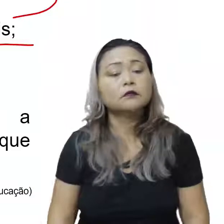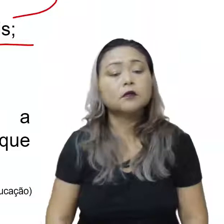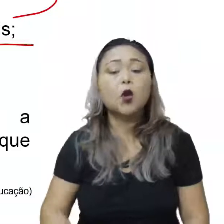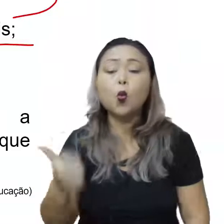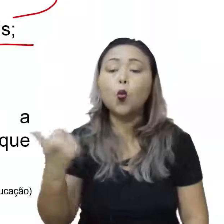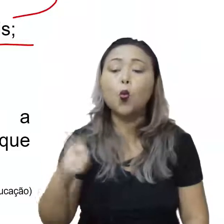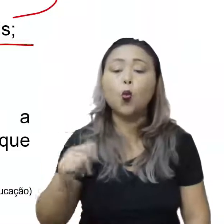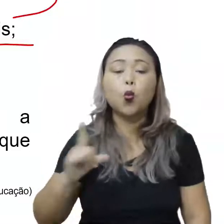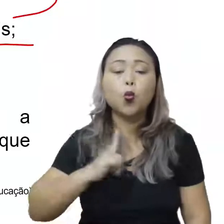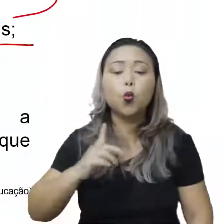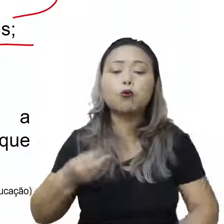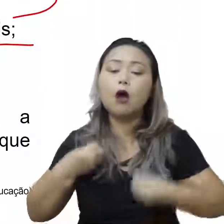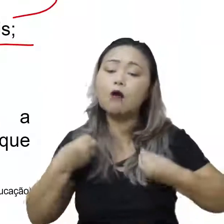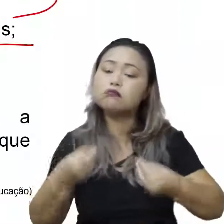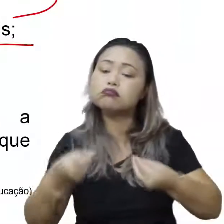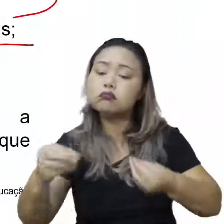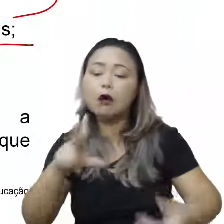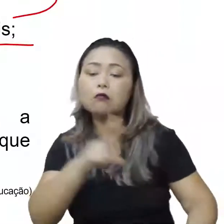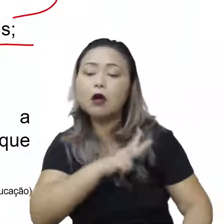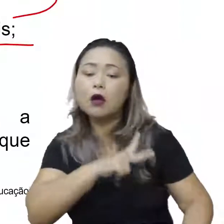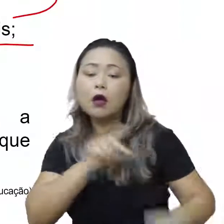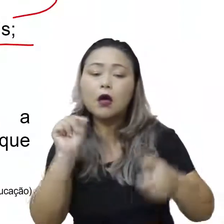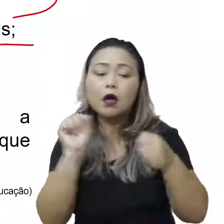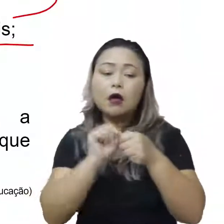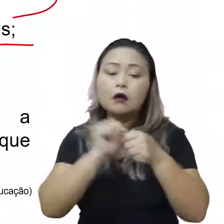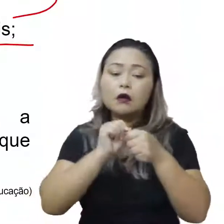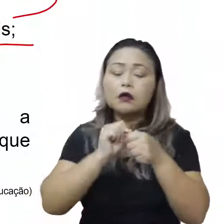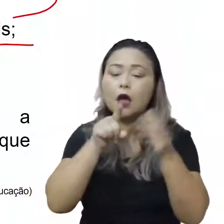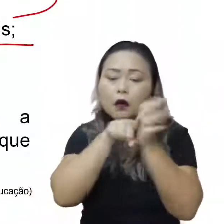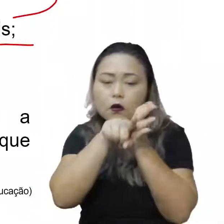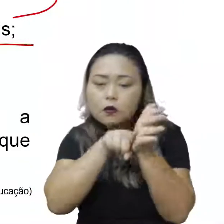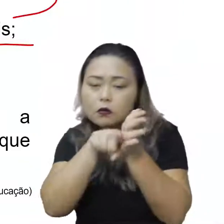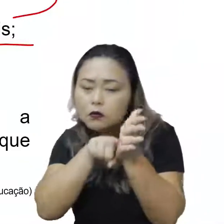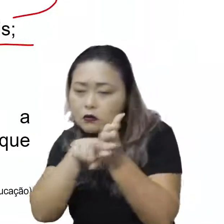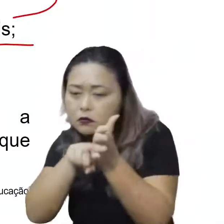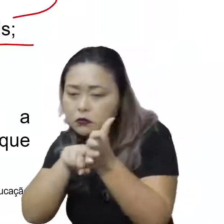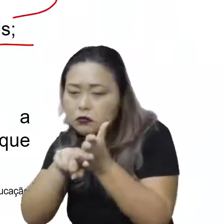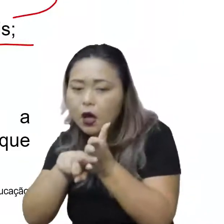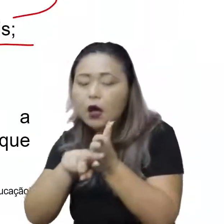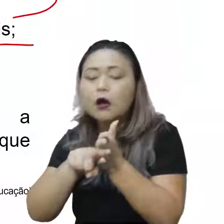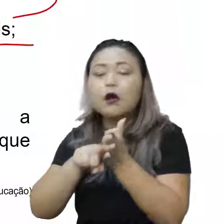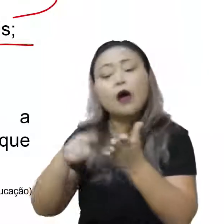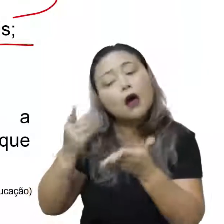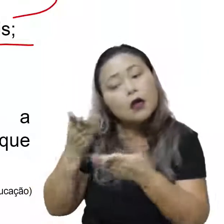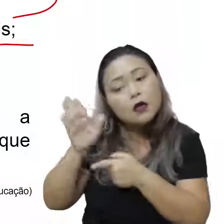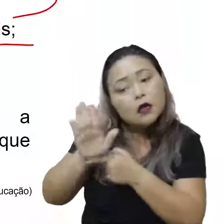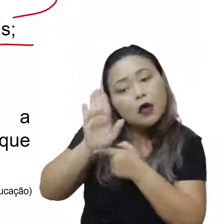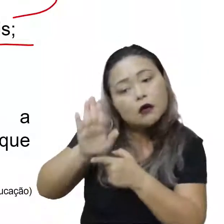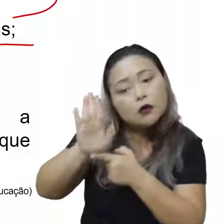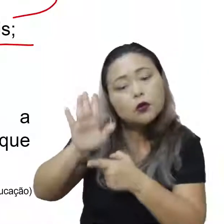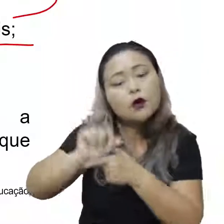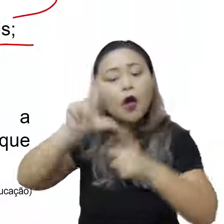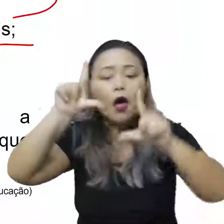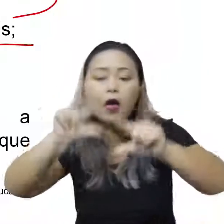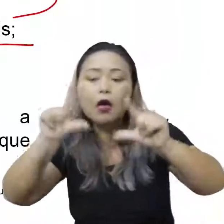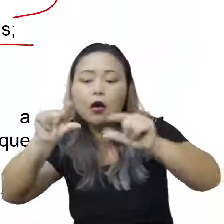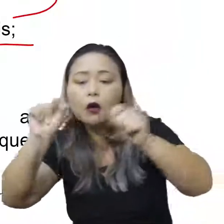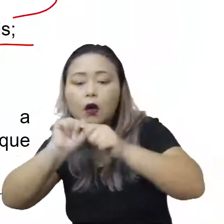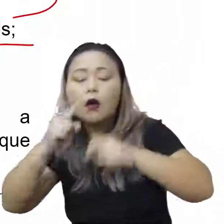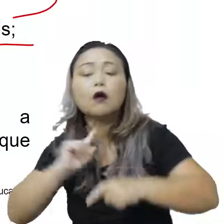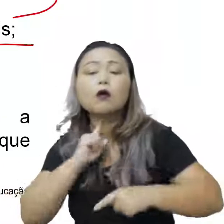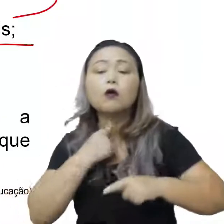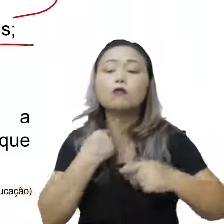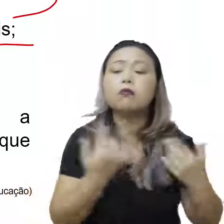onze, incentivos públicos e privados para a realização de pesquisas que ajudem a diminuir a